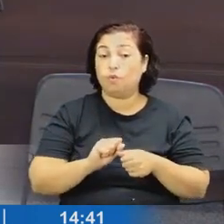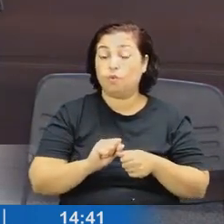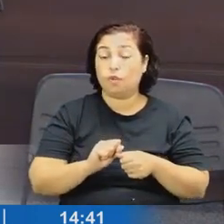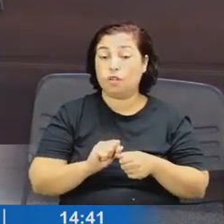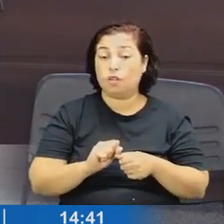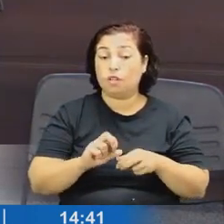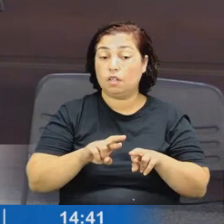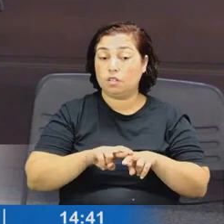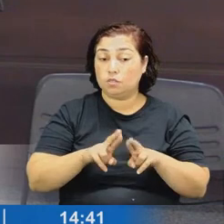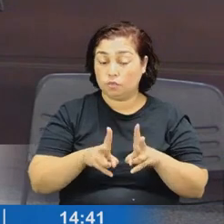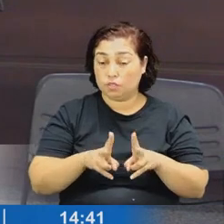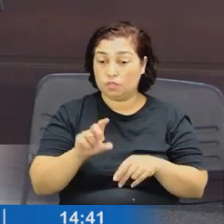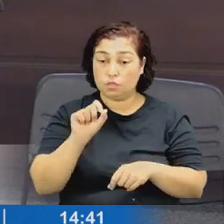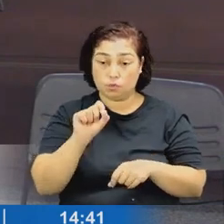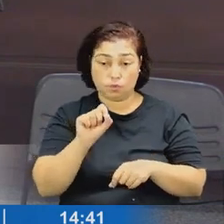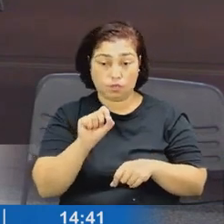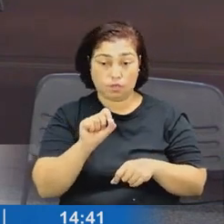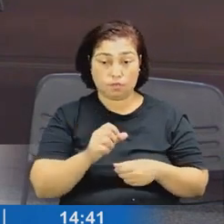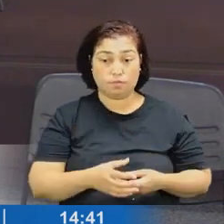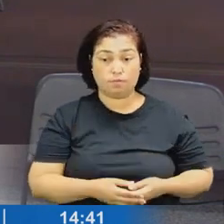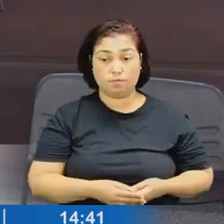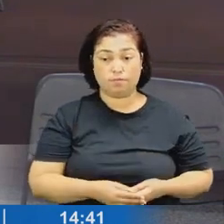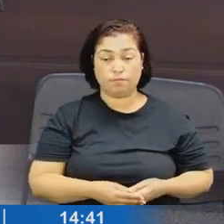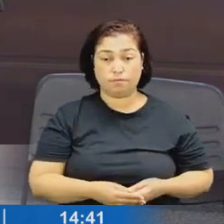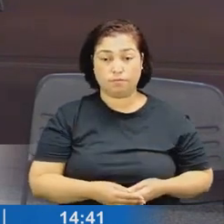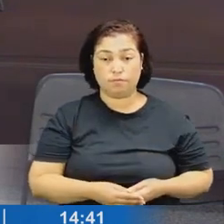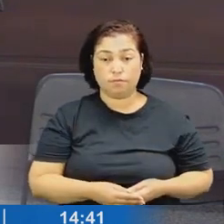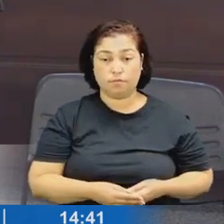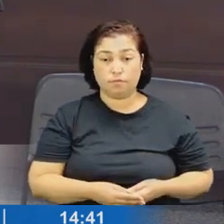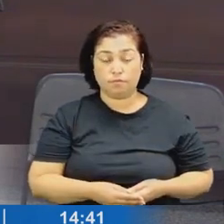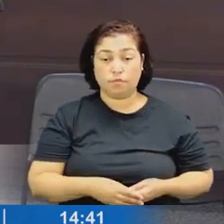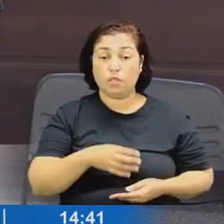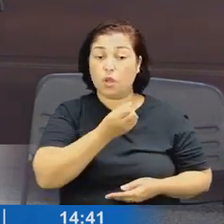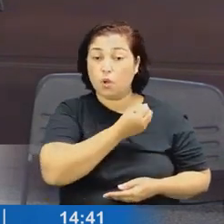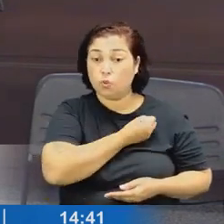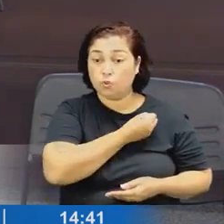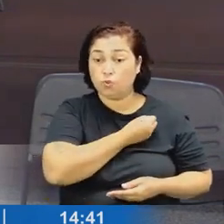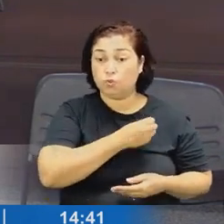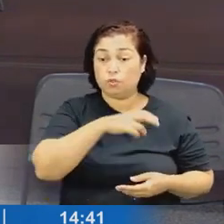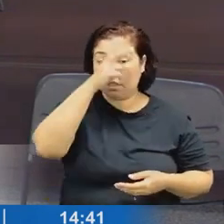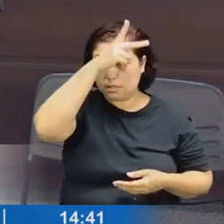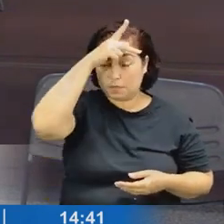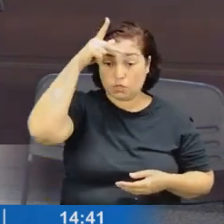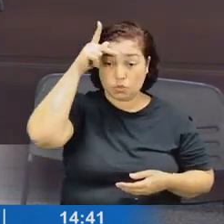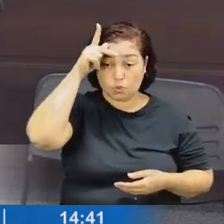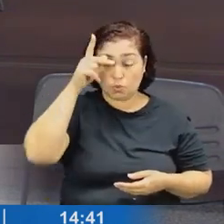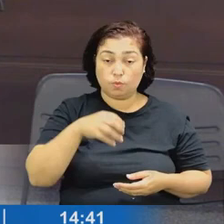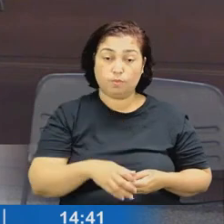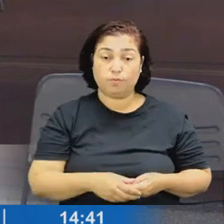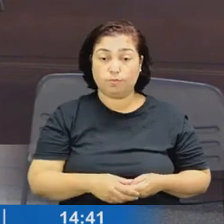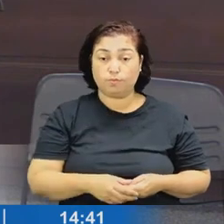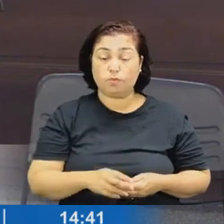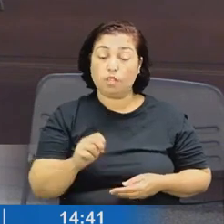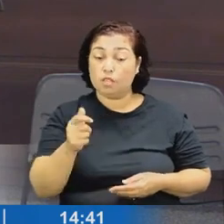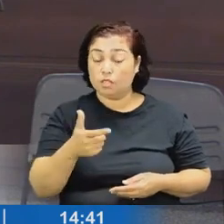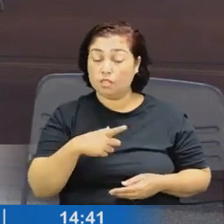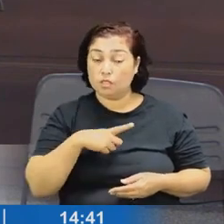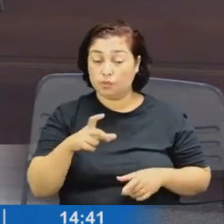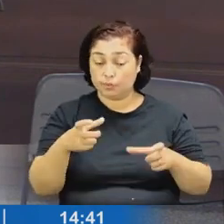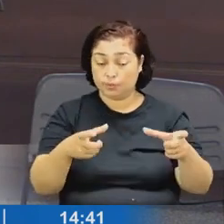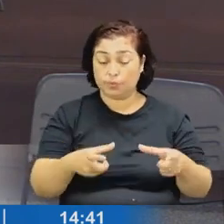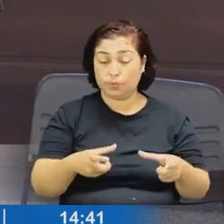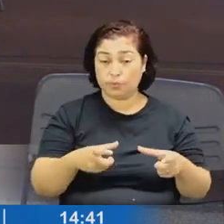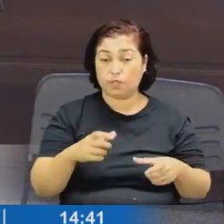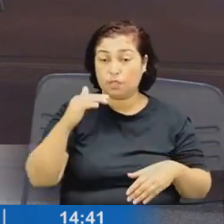ó aqui nesse local é diferente que faz a diferença é o número da população se você tem um local abaixo de